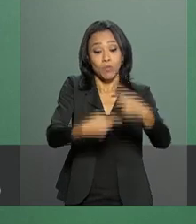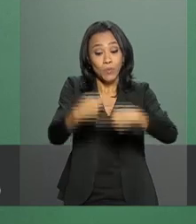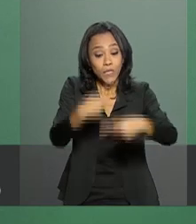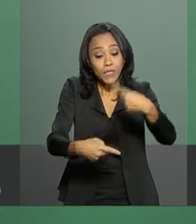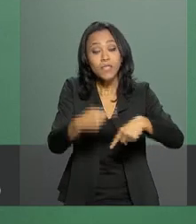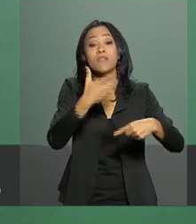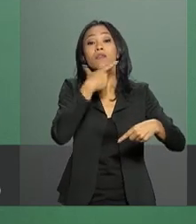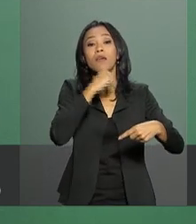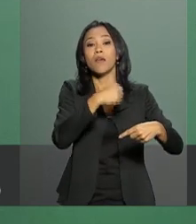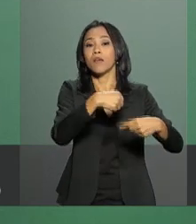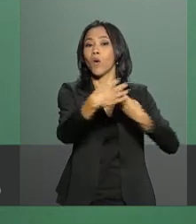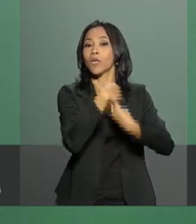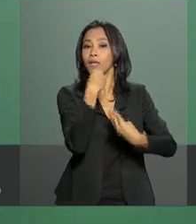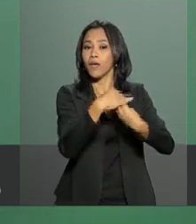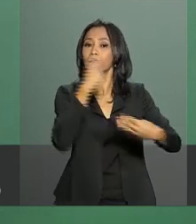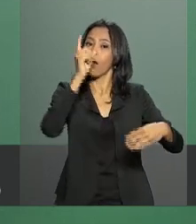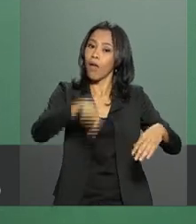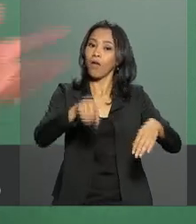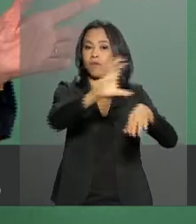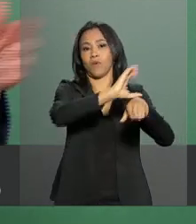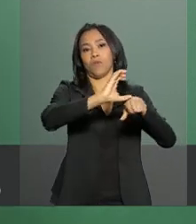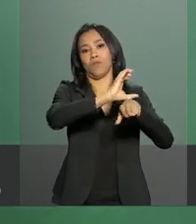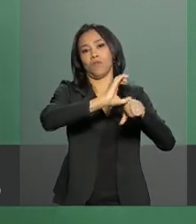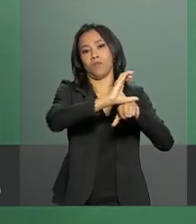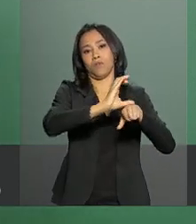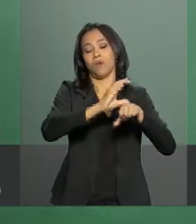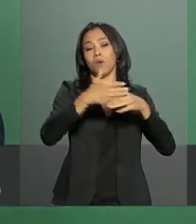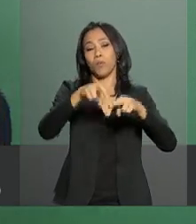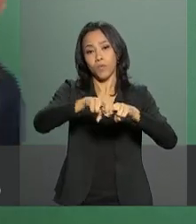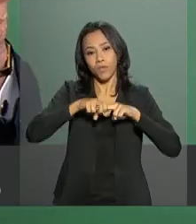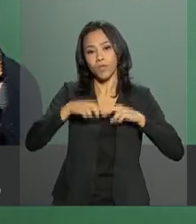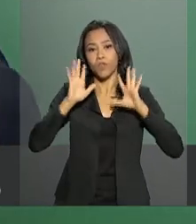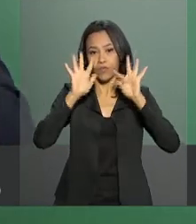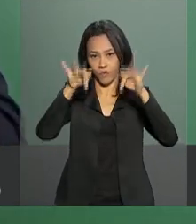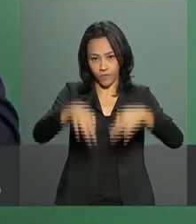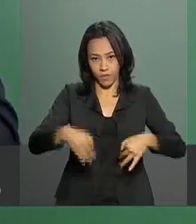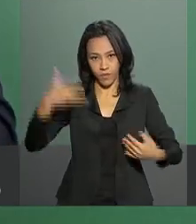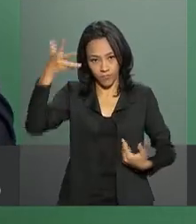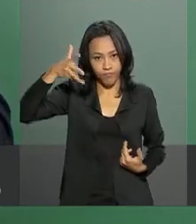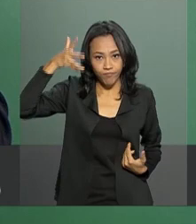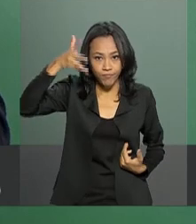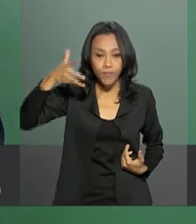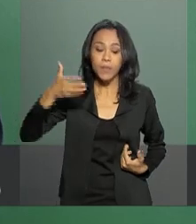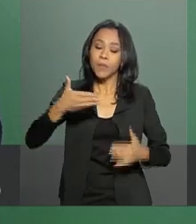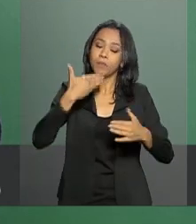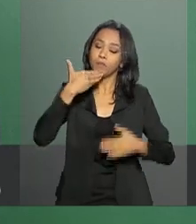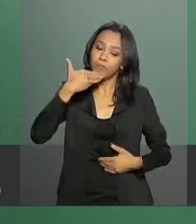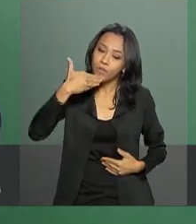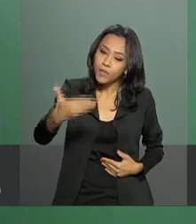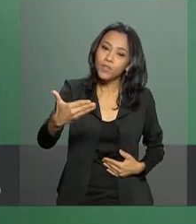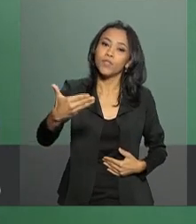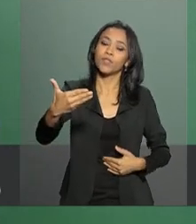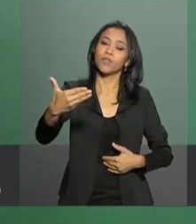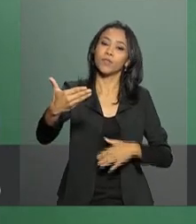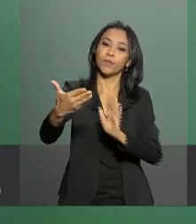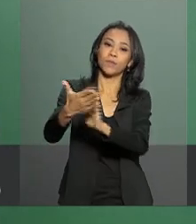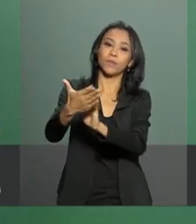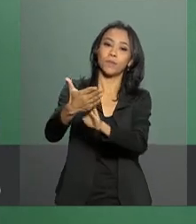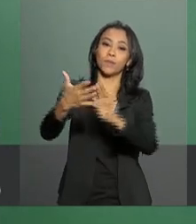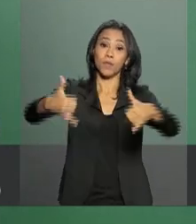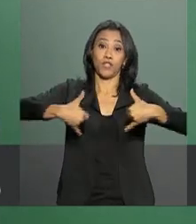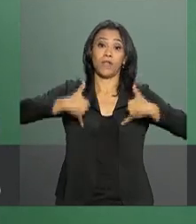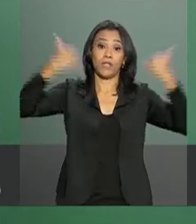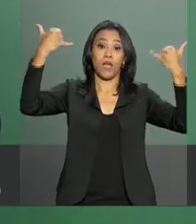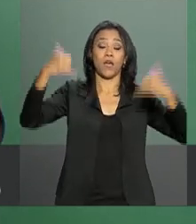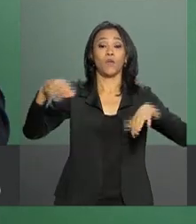pela constituição e por isso eu quero ao encerrar as palavras pedir um aplauso de aniversário para